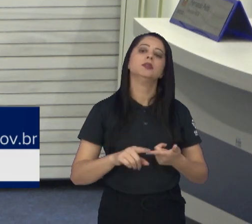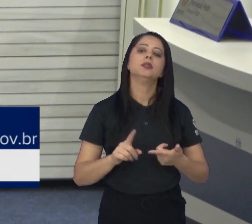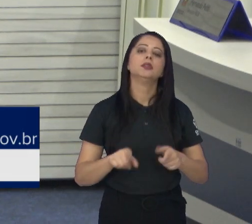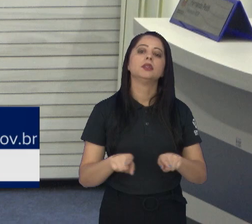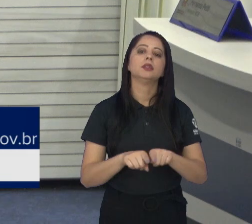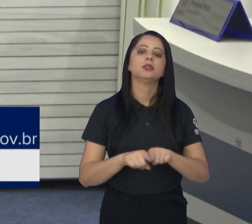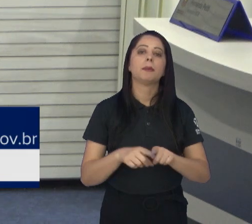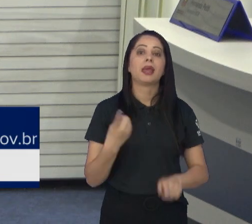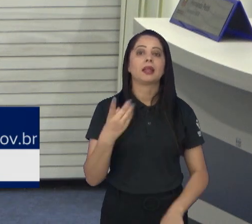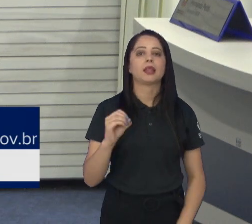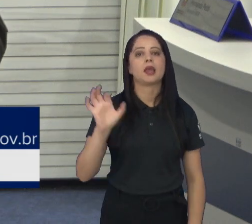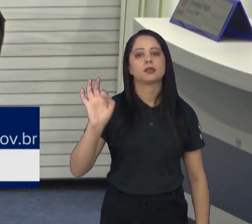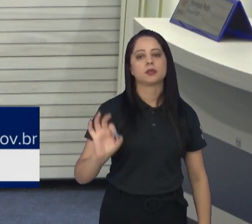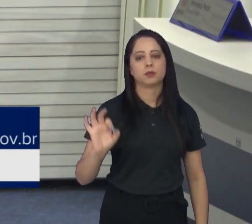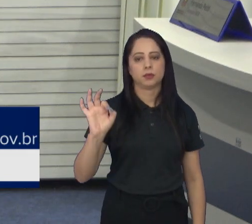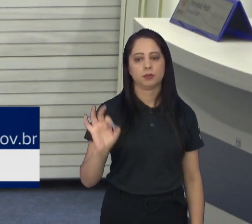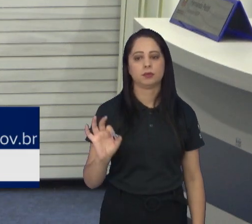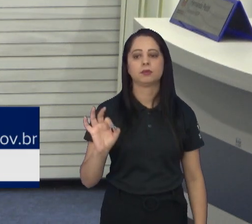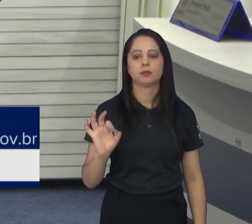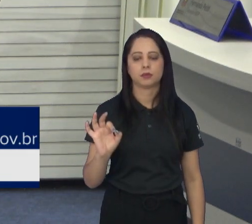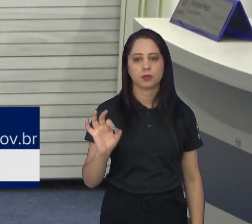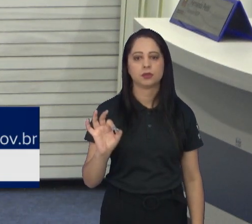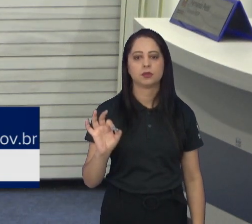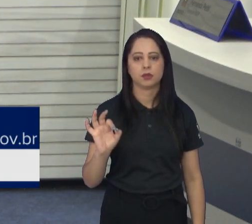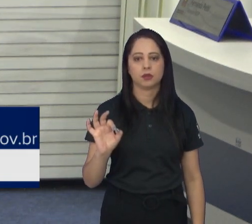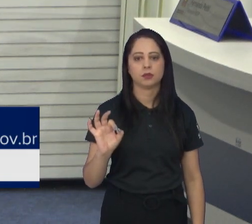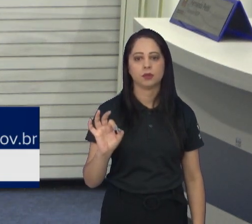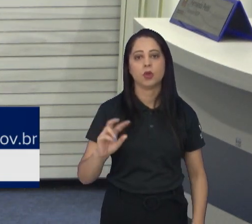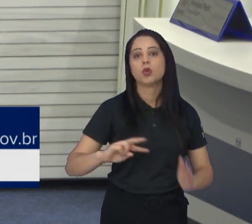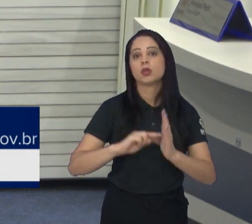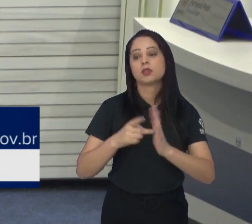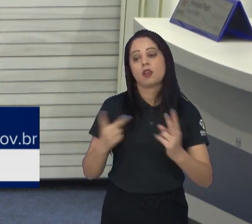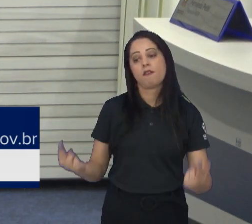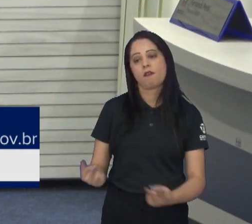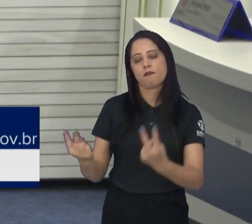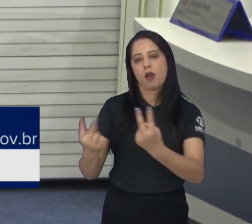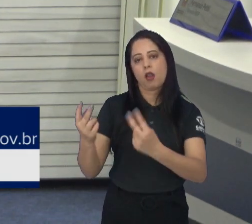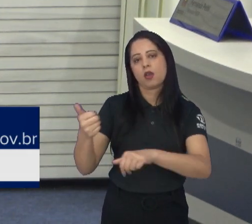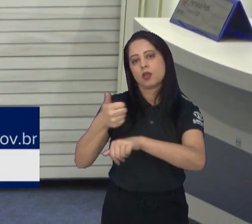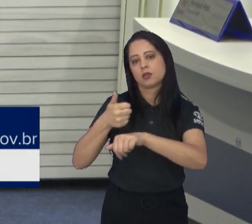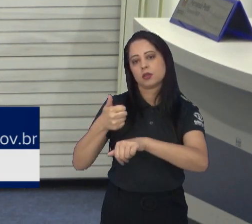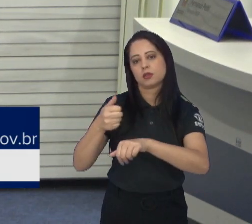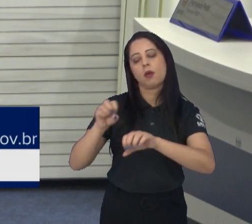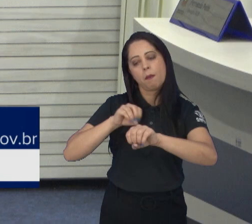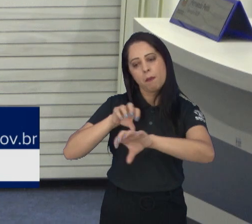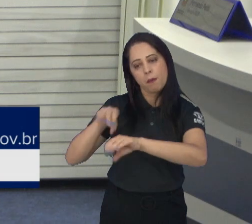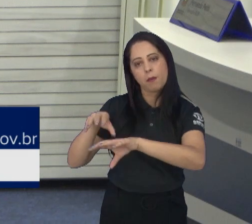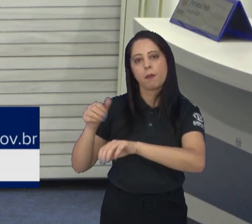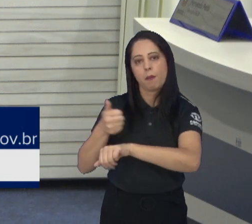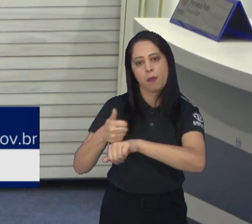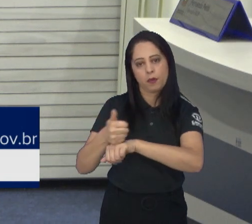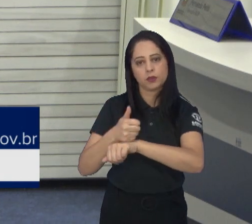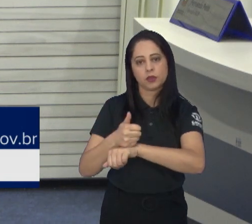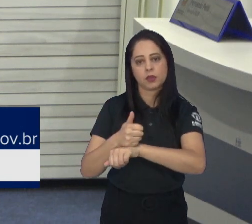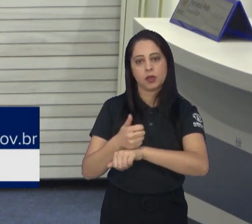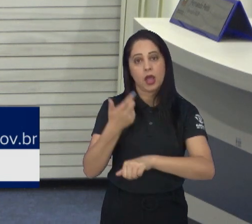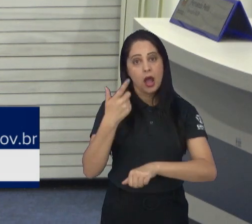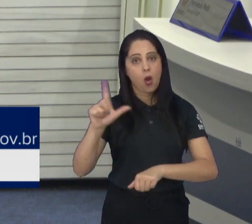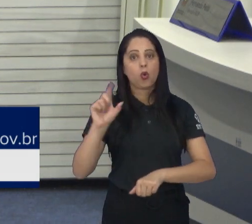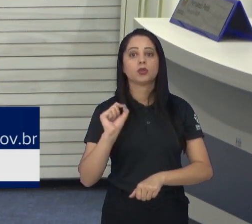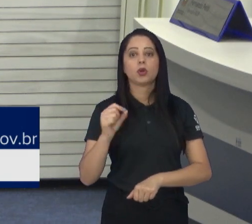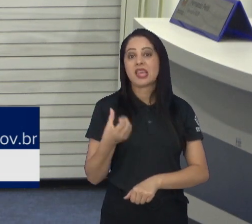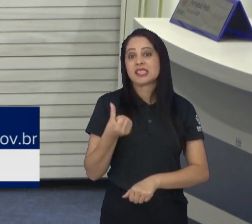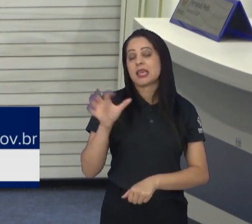questão dos 10%, que é exatamente da valorização dos profissionais da educação. A outra é os